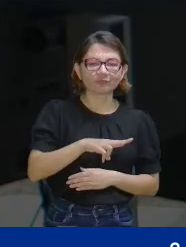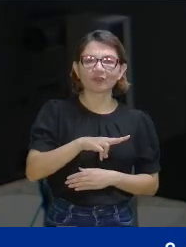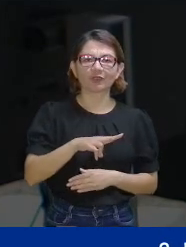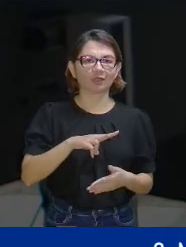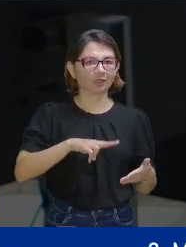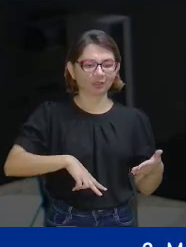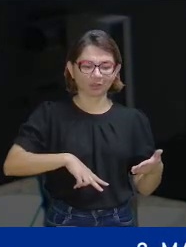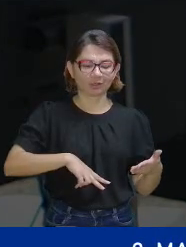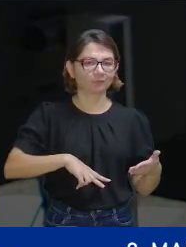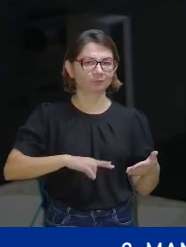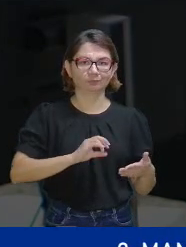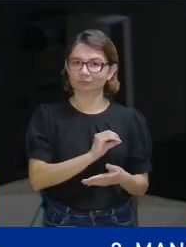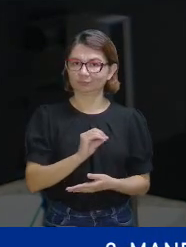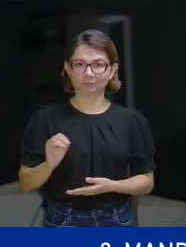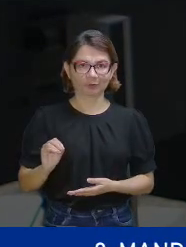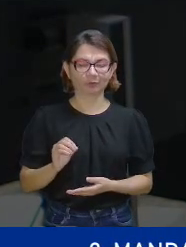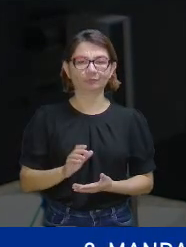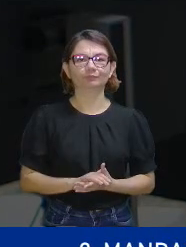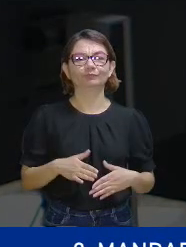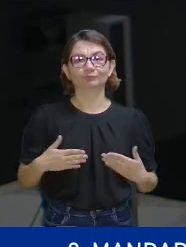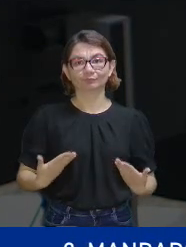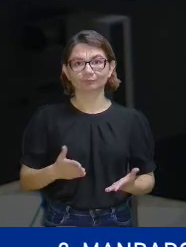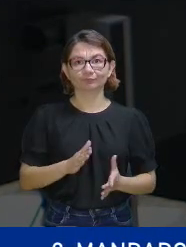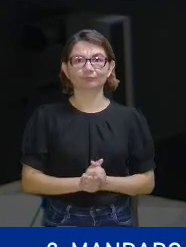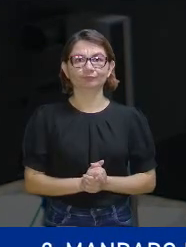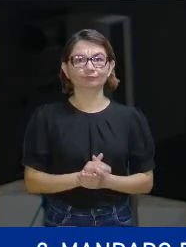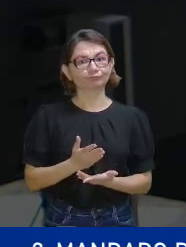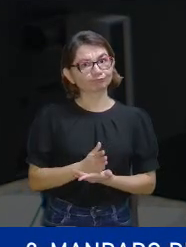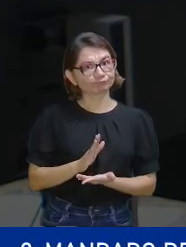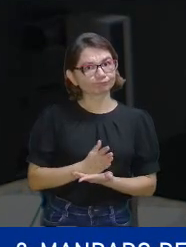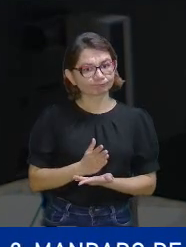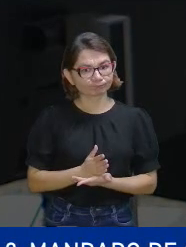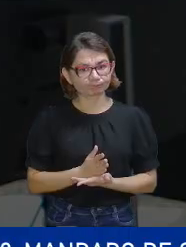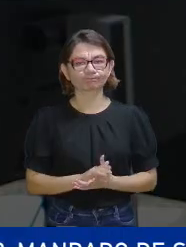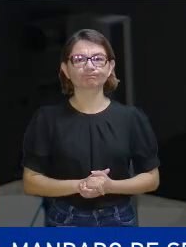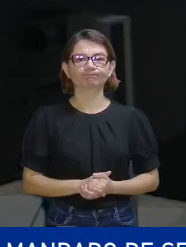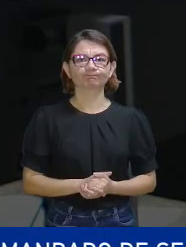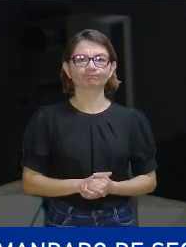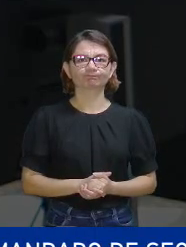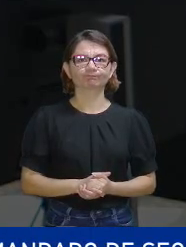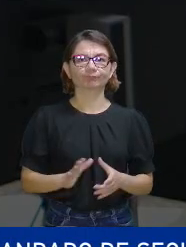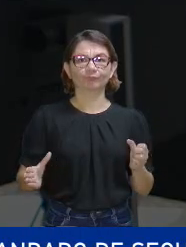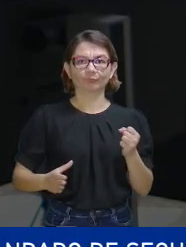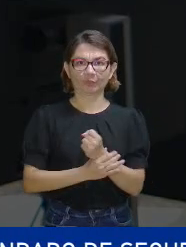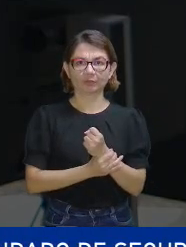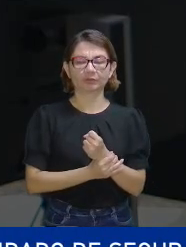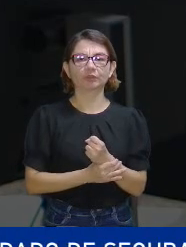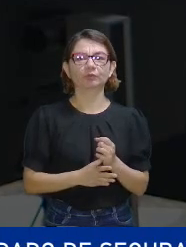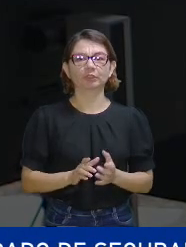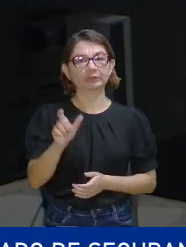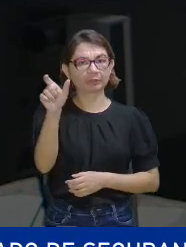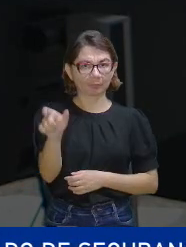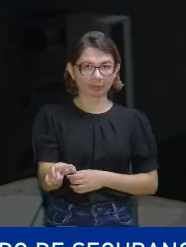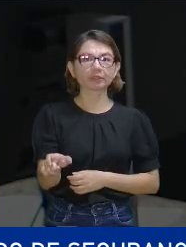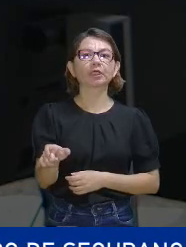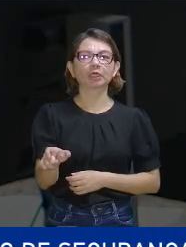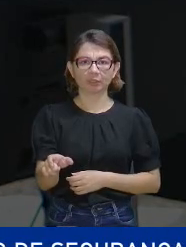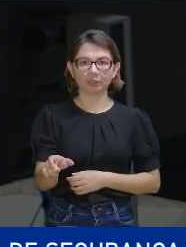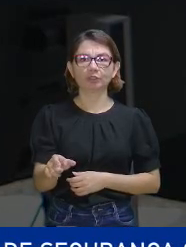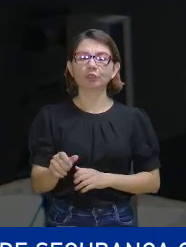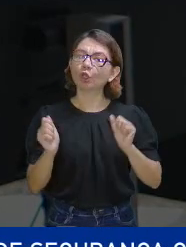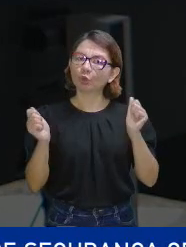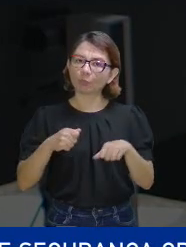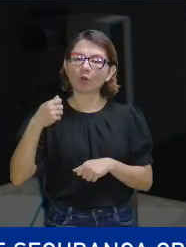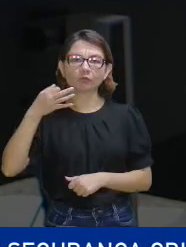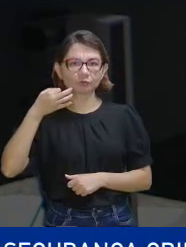de segurança, eu entendo que aqui parcialmente assiste razão, segurança ao impetrante, né? Para que ele tenha